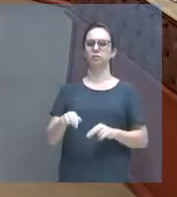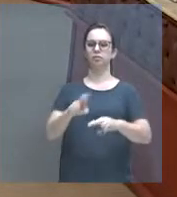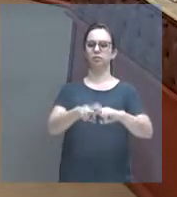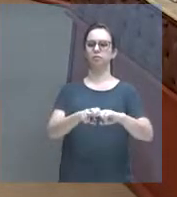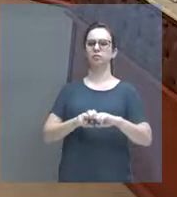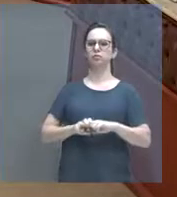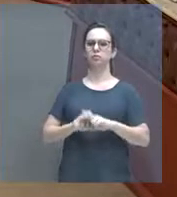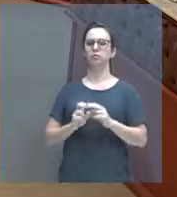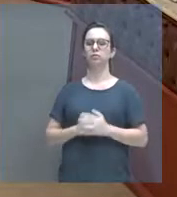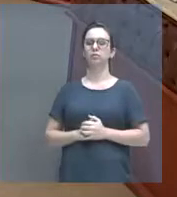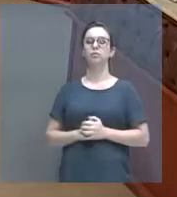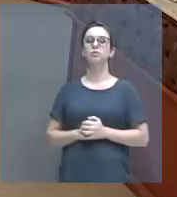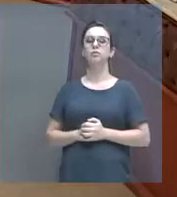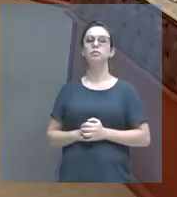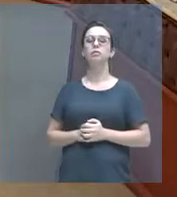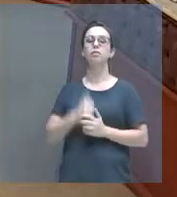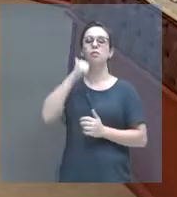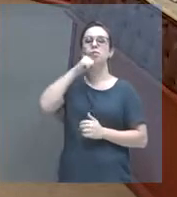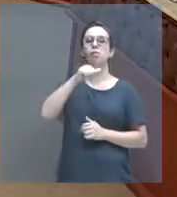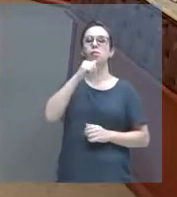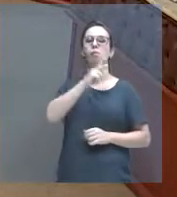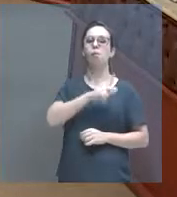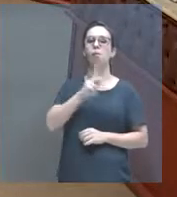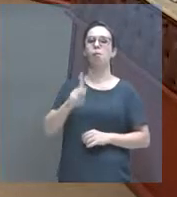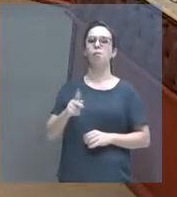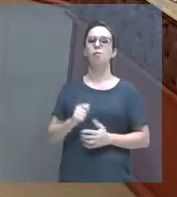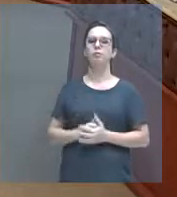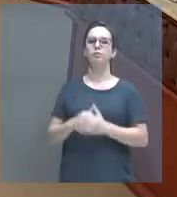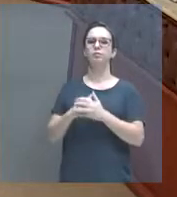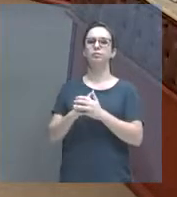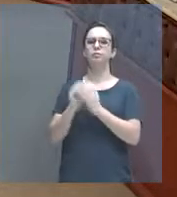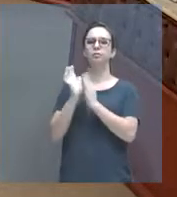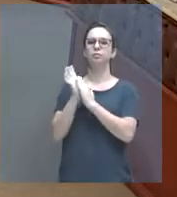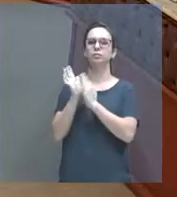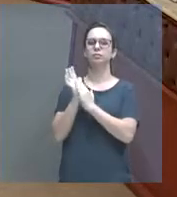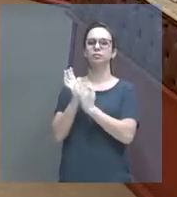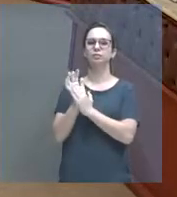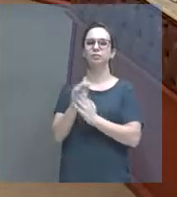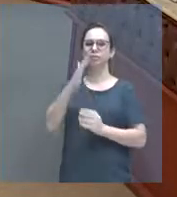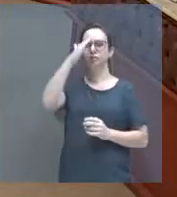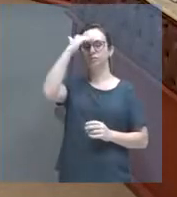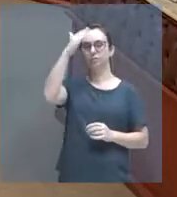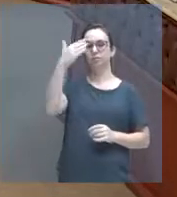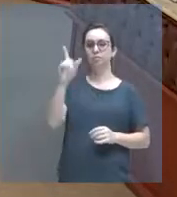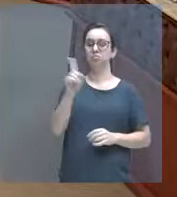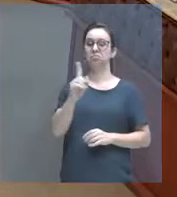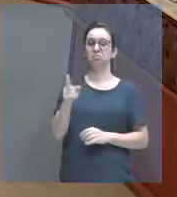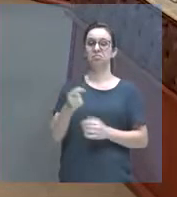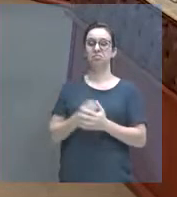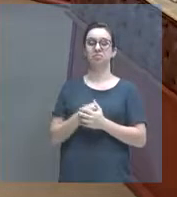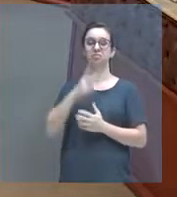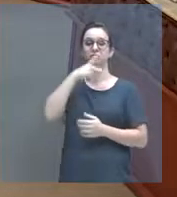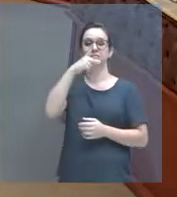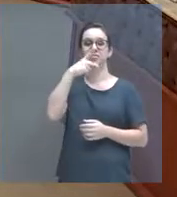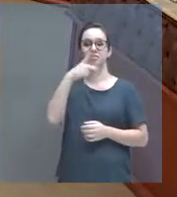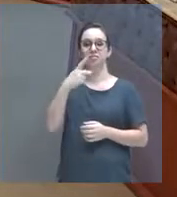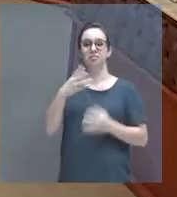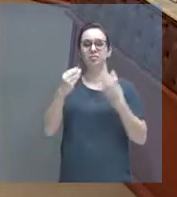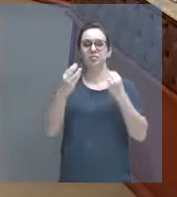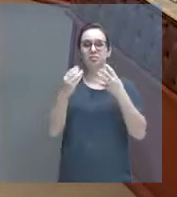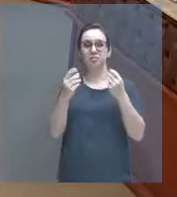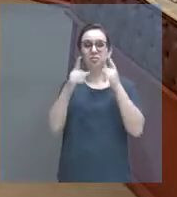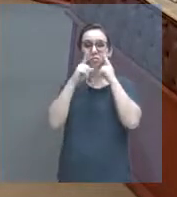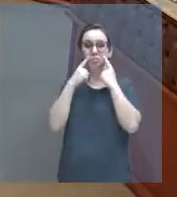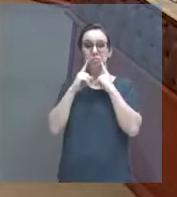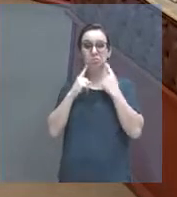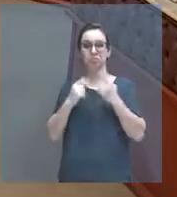pela homenagem. Né, nós não vamos ficar falando muito, senão o Dedé vai começar a chorar. E não é o momento de chorar, e sim de felicidade.